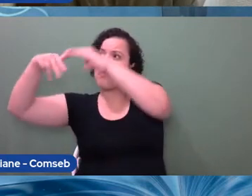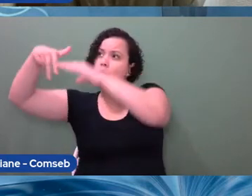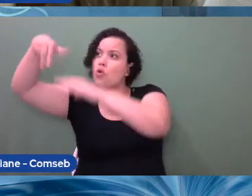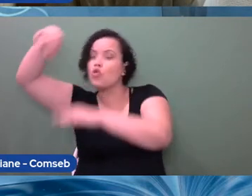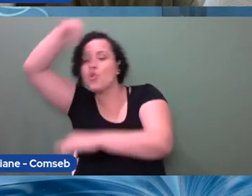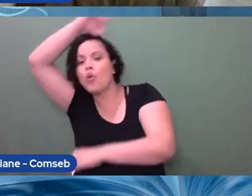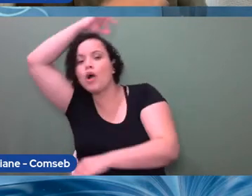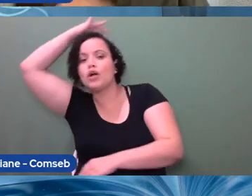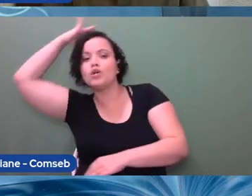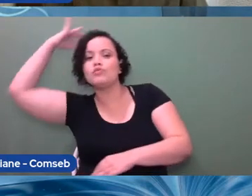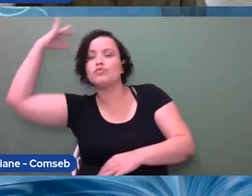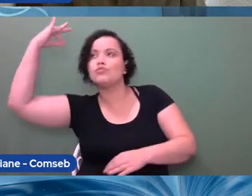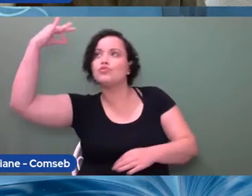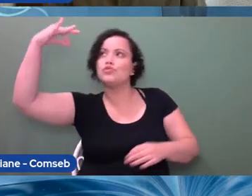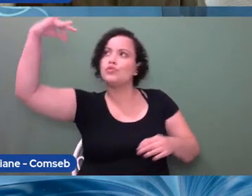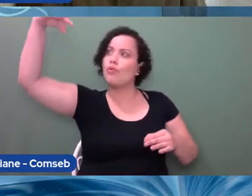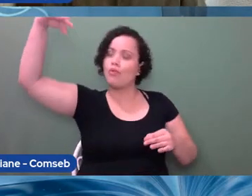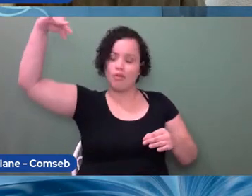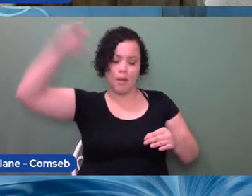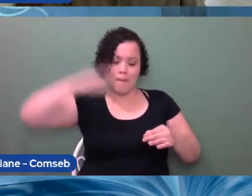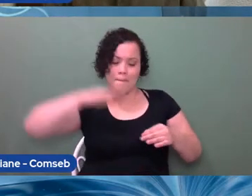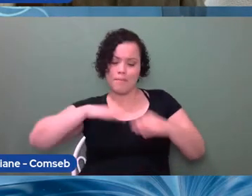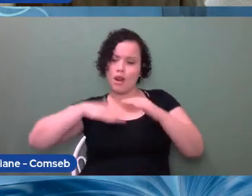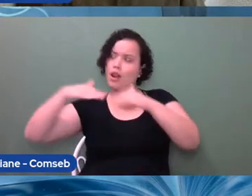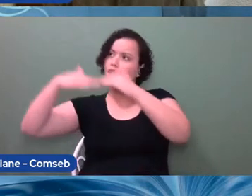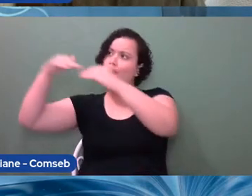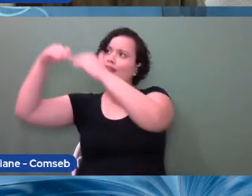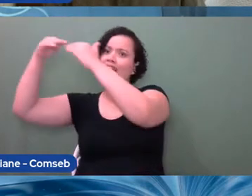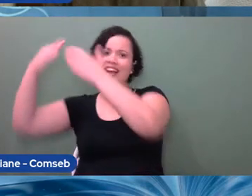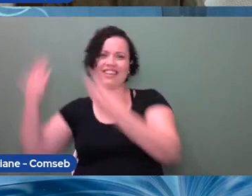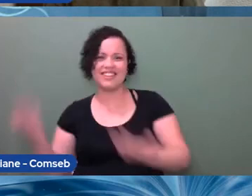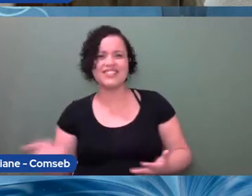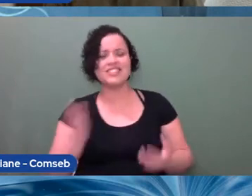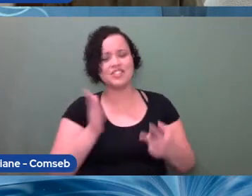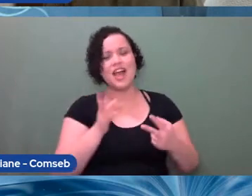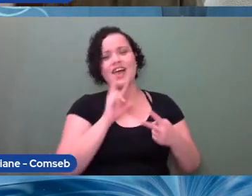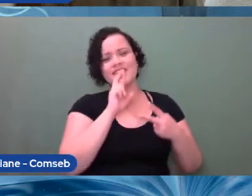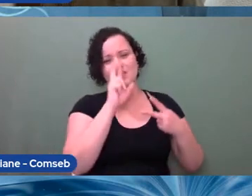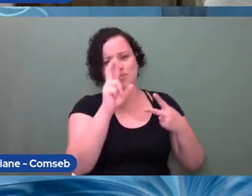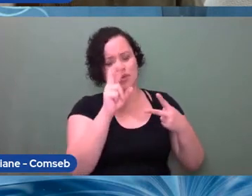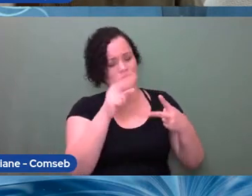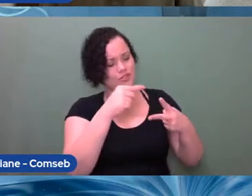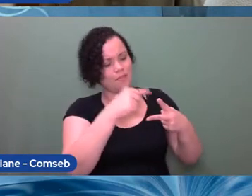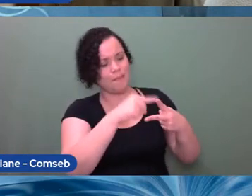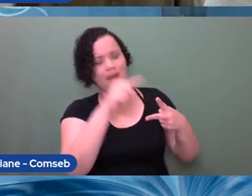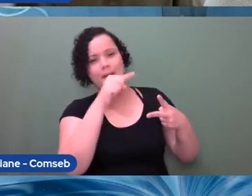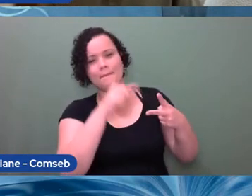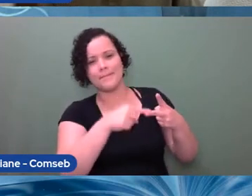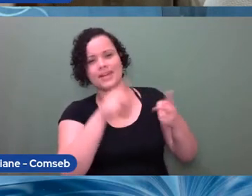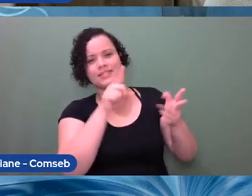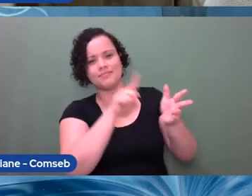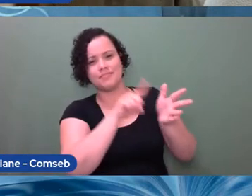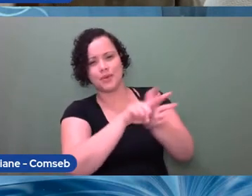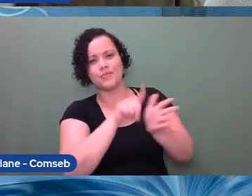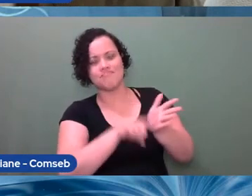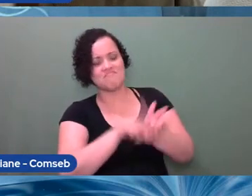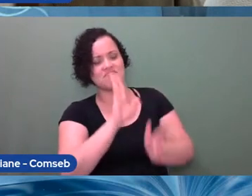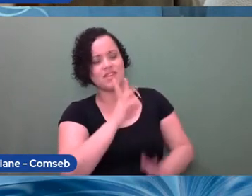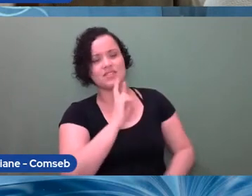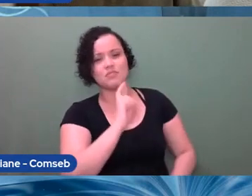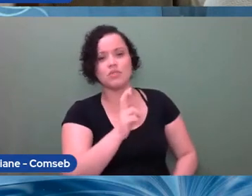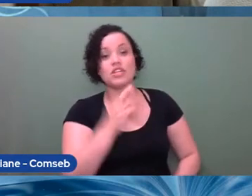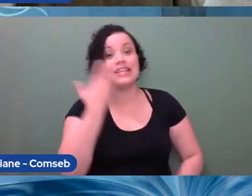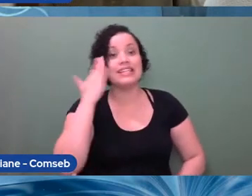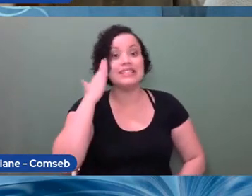Então, com isso, a gente responde as duas perguntas e entende o mecanismo de Deus. Se você quiser saber por